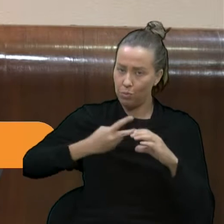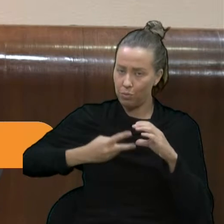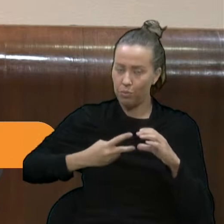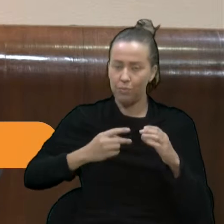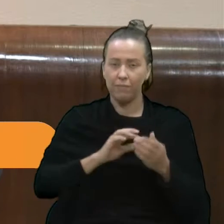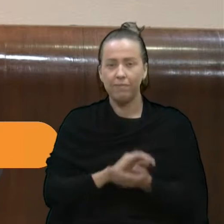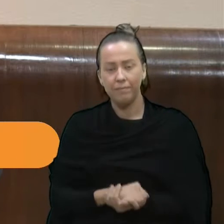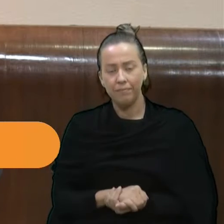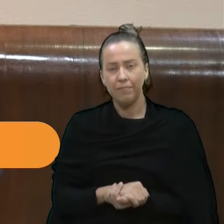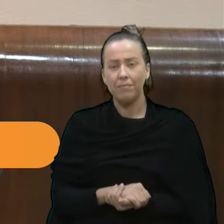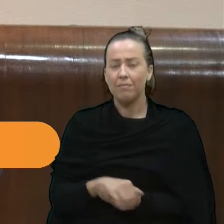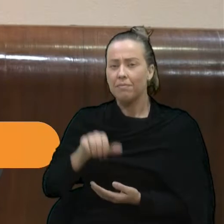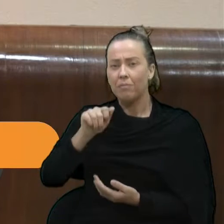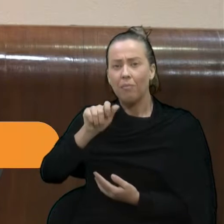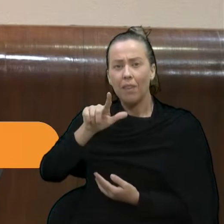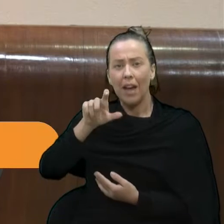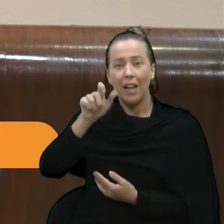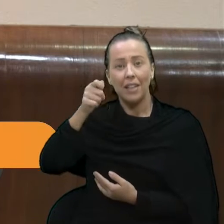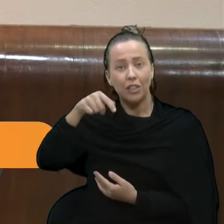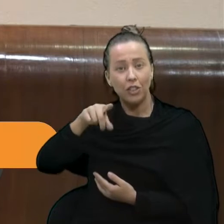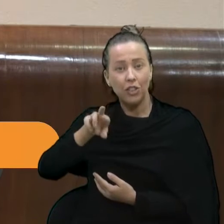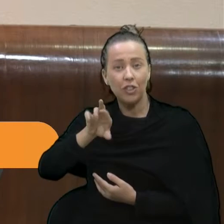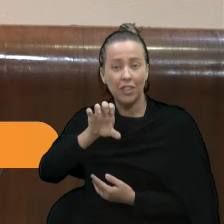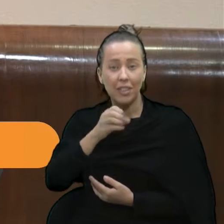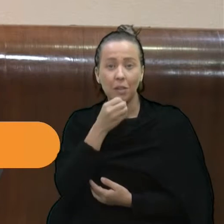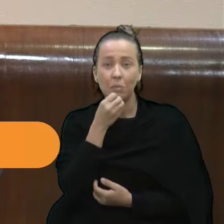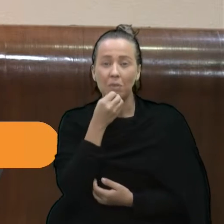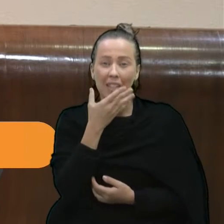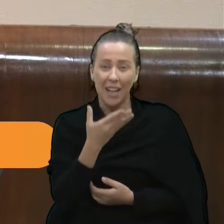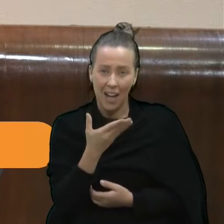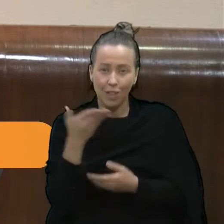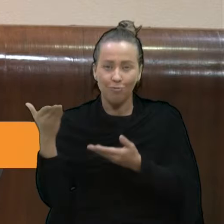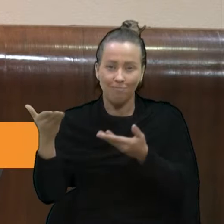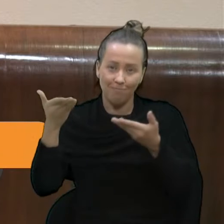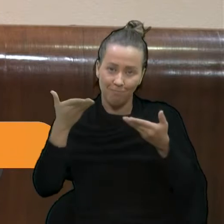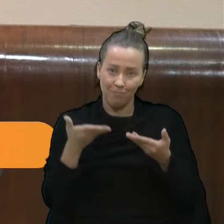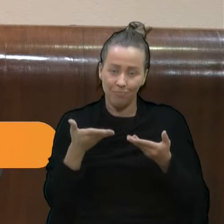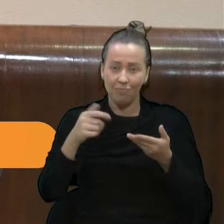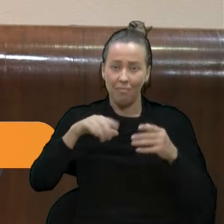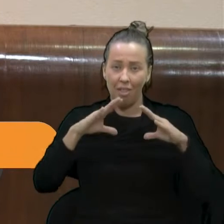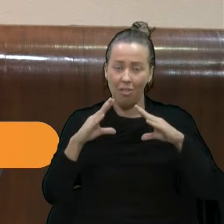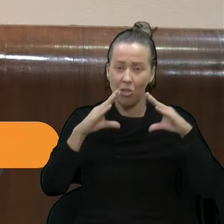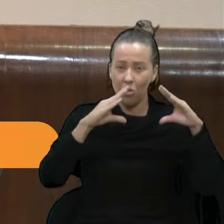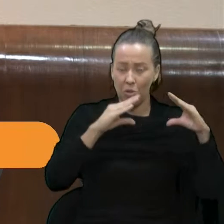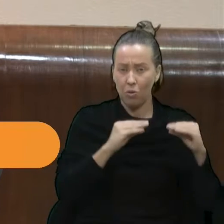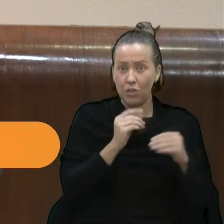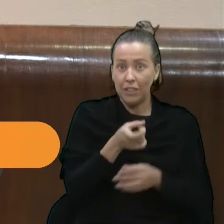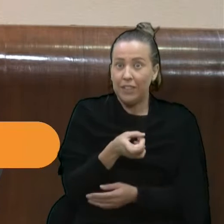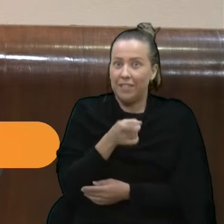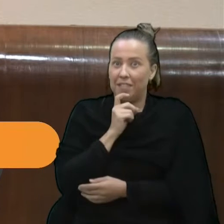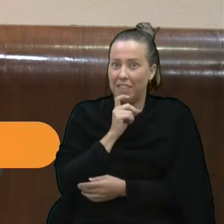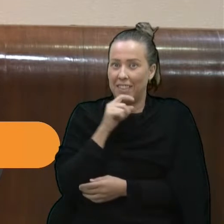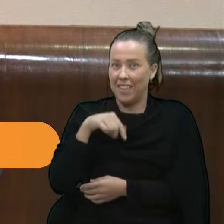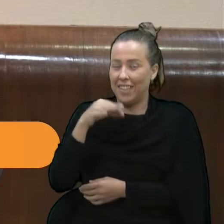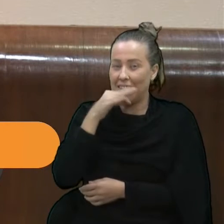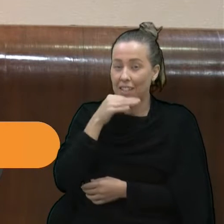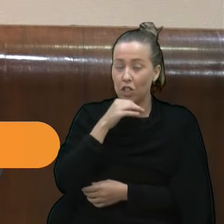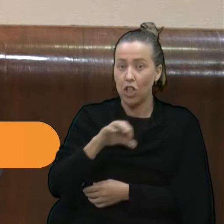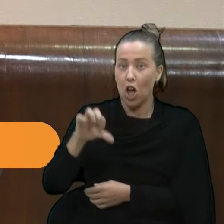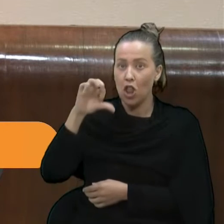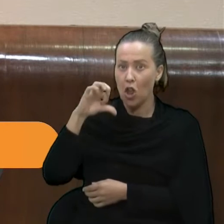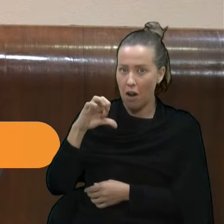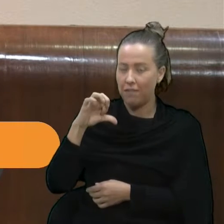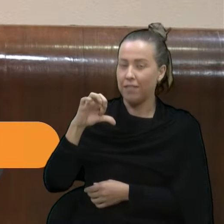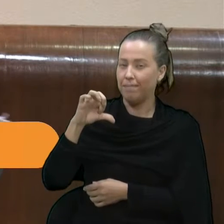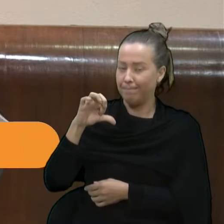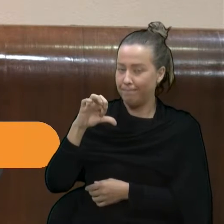Sul. Alexandre Garcia, muito obrigado por estar com a gente nesta noite fria aqui em Caxias, 9 graus,